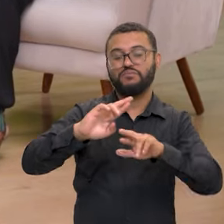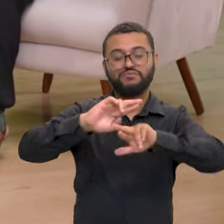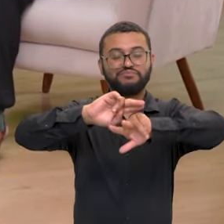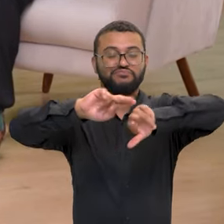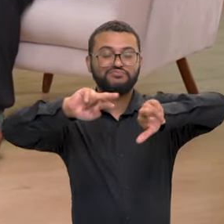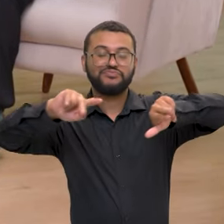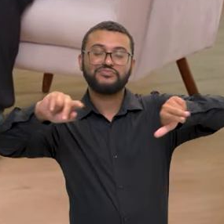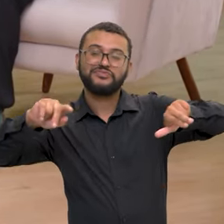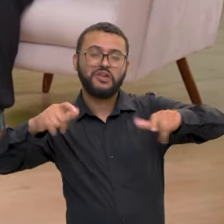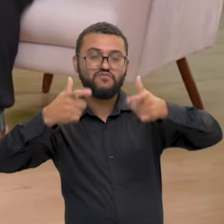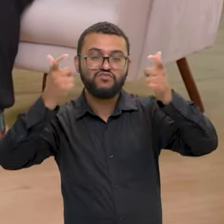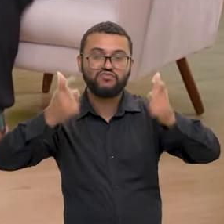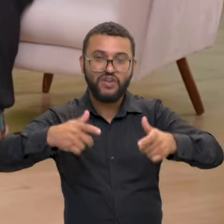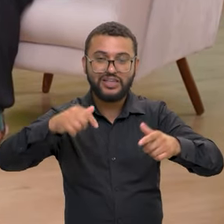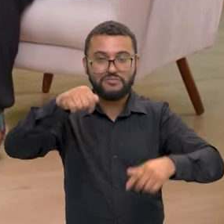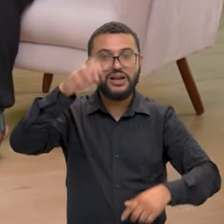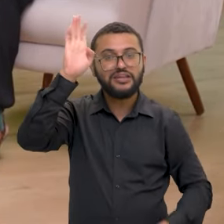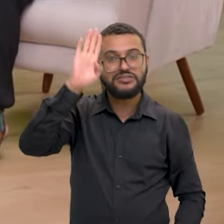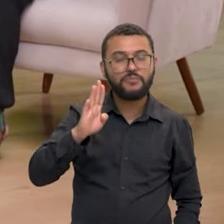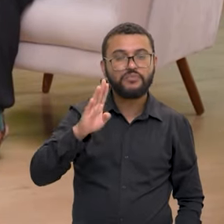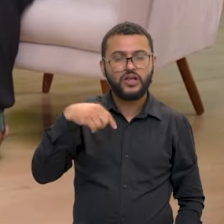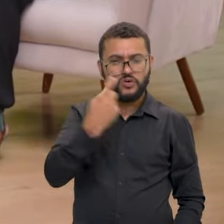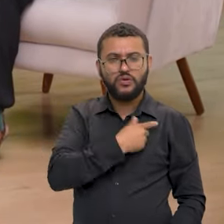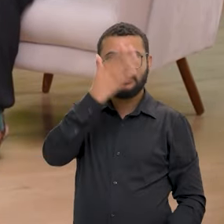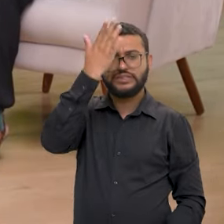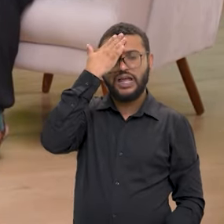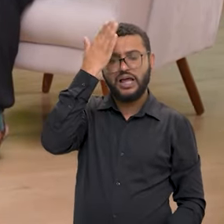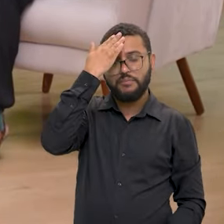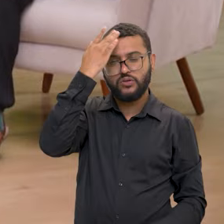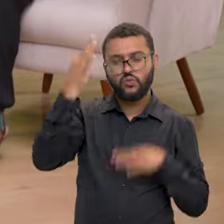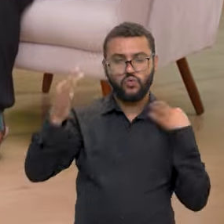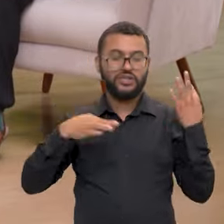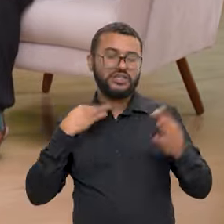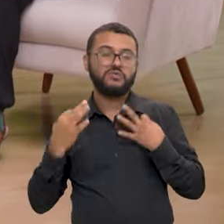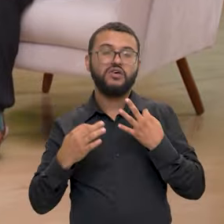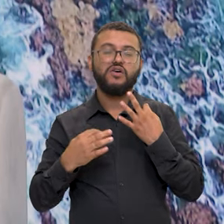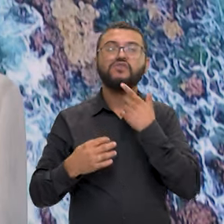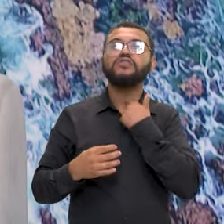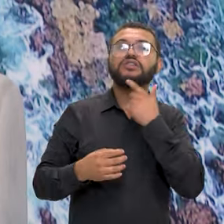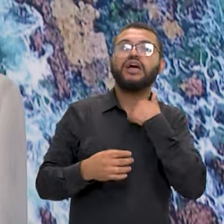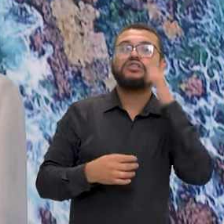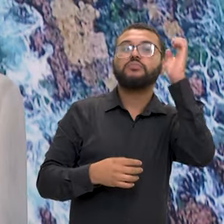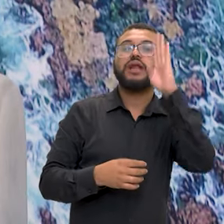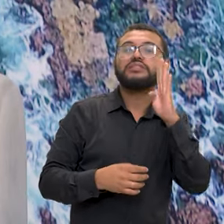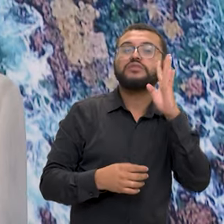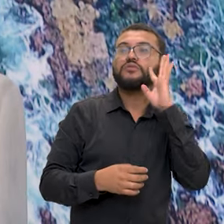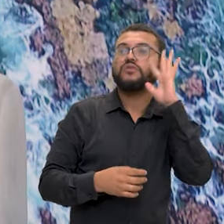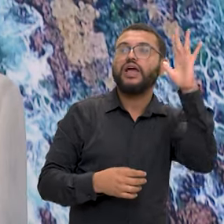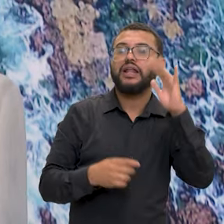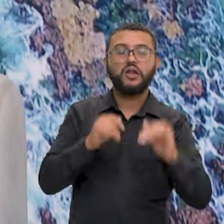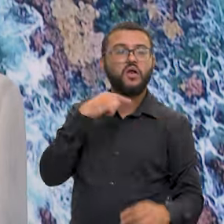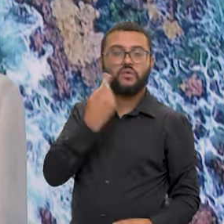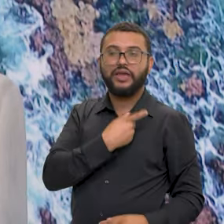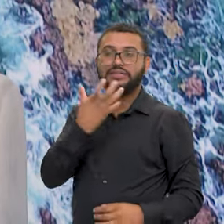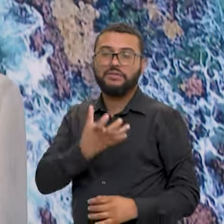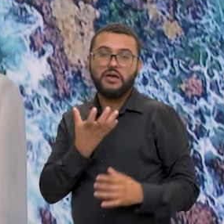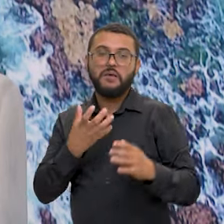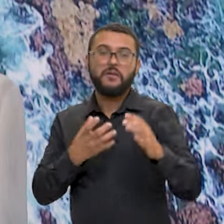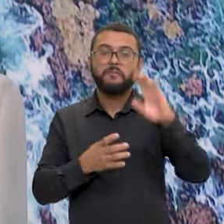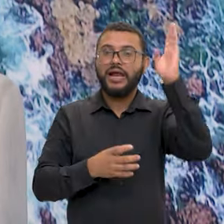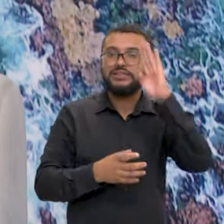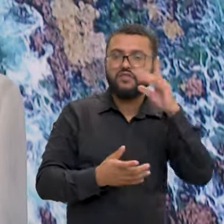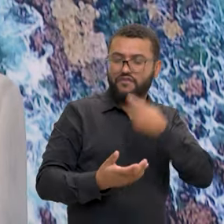a construir o Brasil que a gente quer viver, né? A gente não quer que eles visitem um Brasil diferente do Brasil que a gente vive. Eu tenho uma frase aqui na Embratur, é